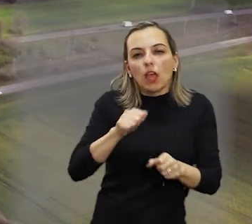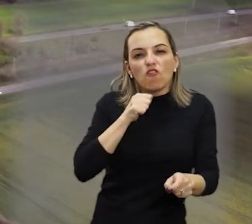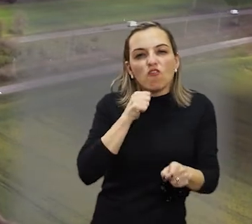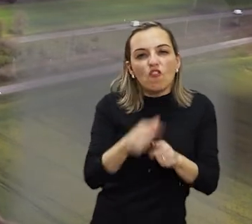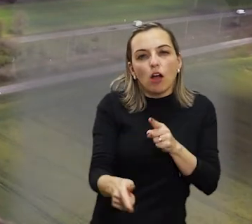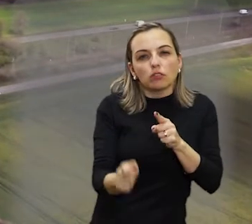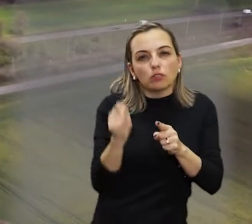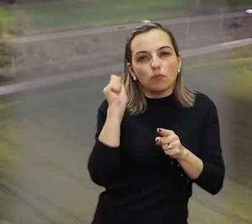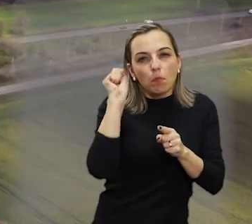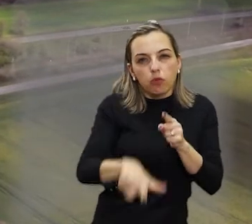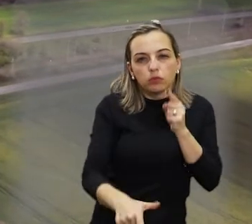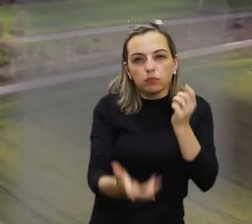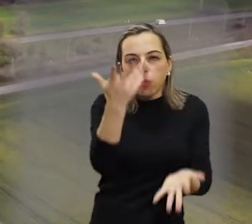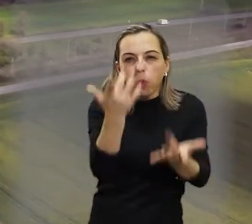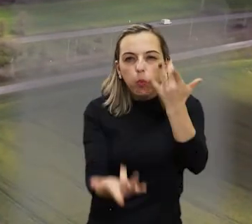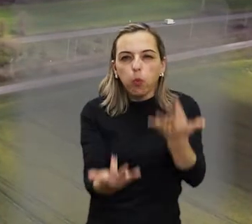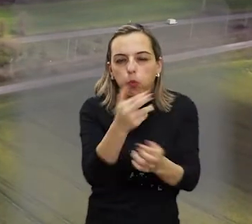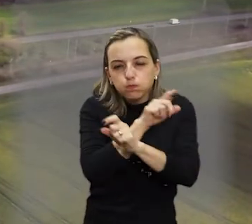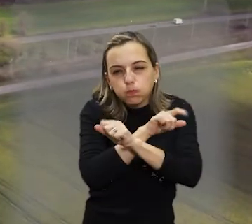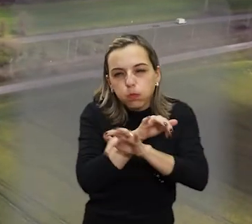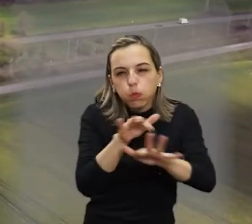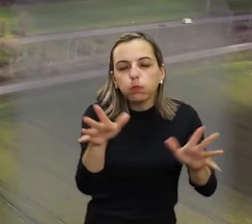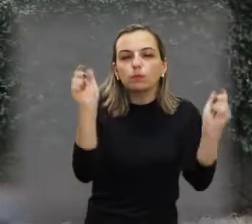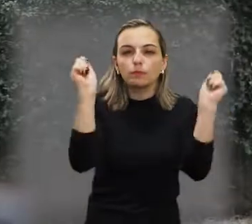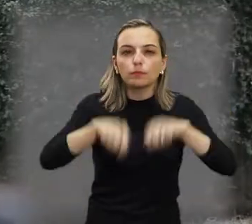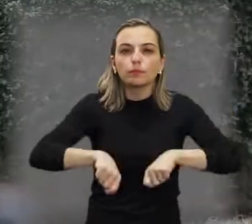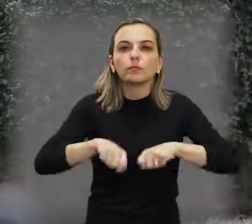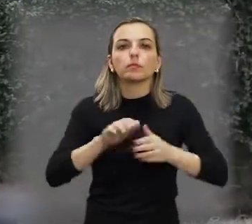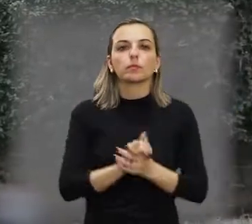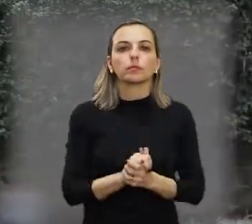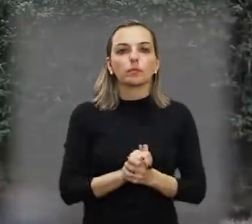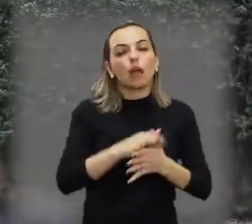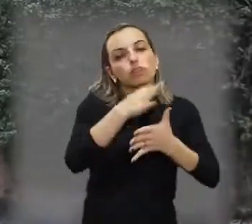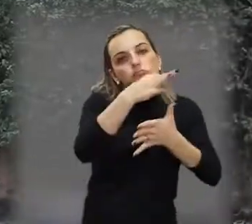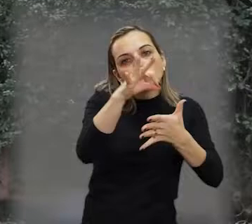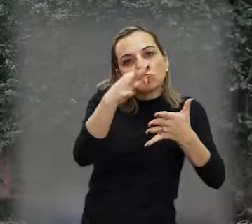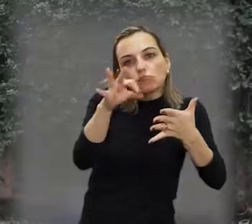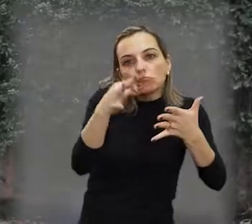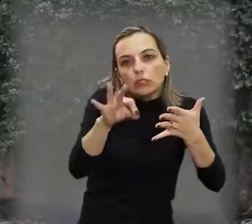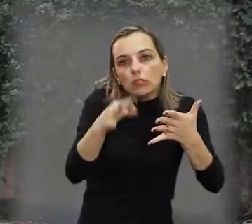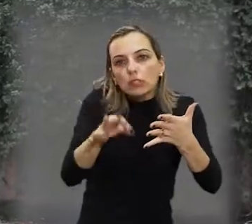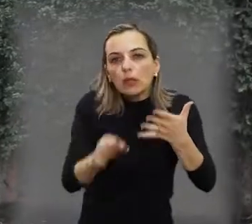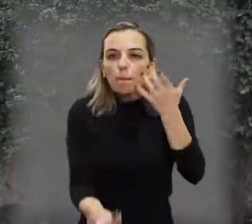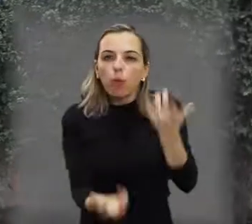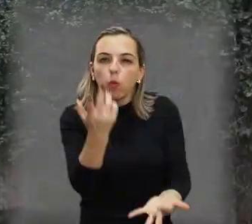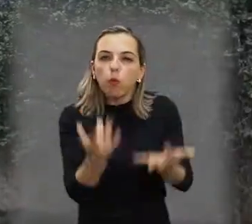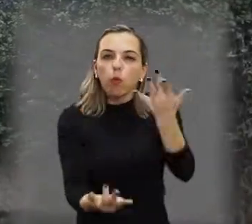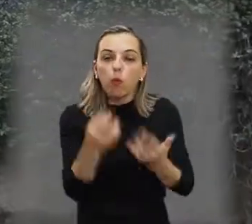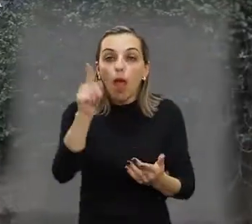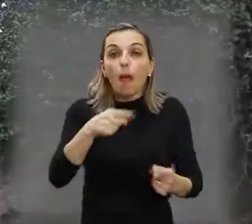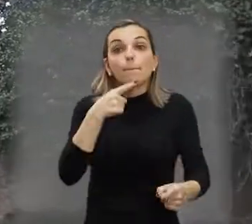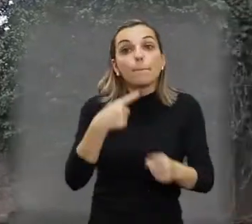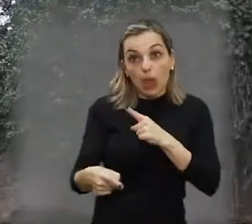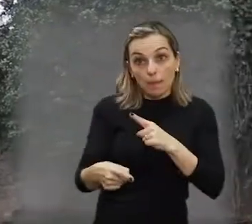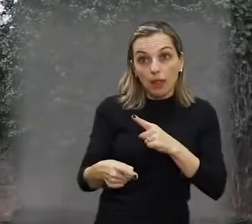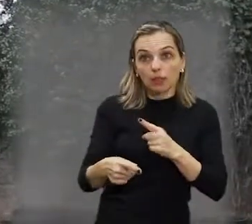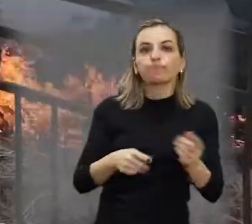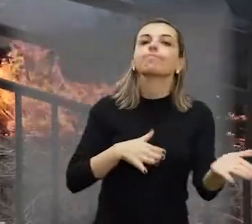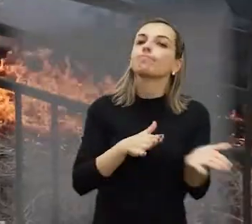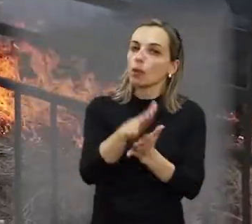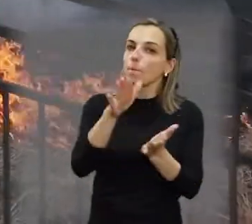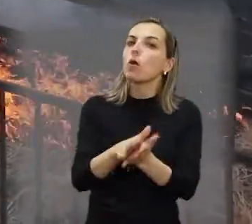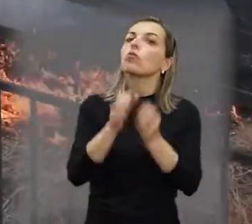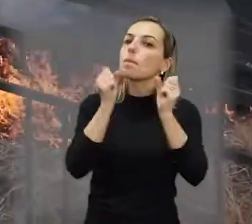qualquer fagulha assuma proporções incontroláveis. Por esse e por outros motivos, a queimada hoje é uma prática